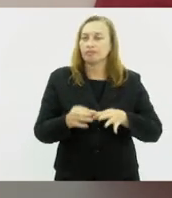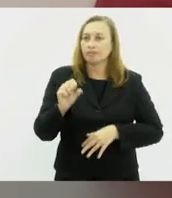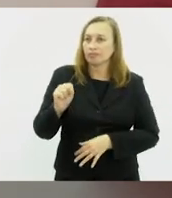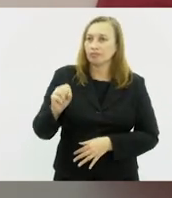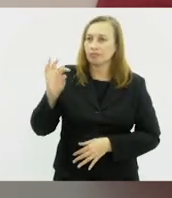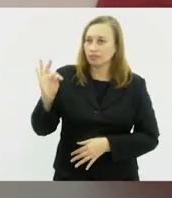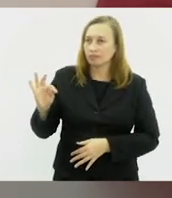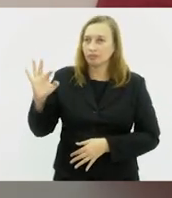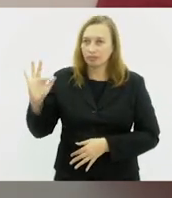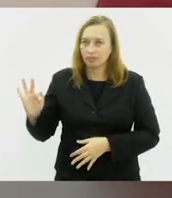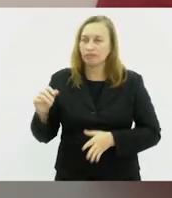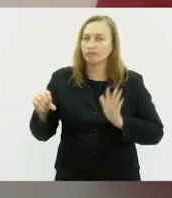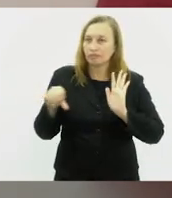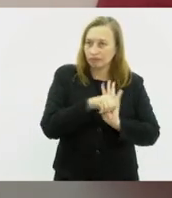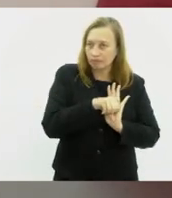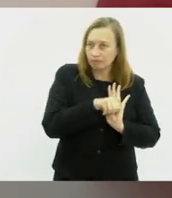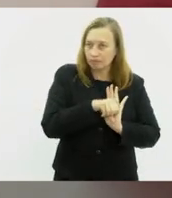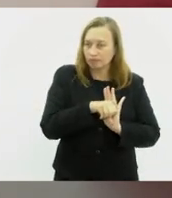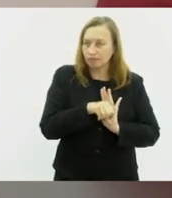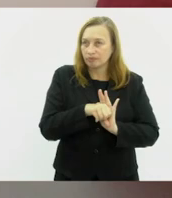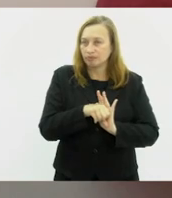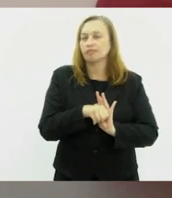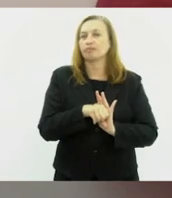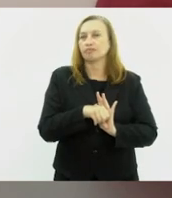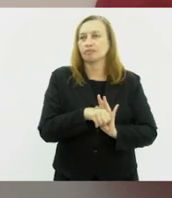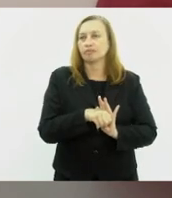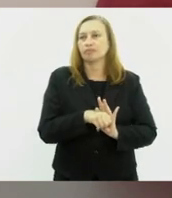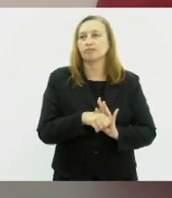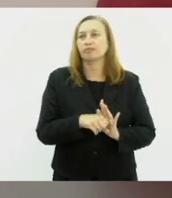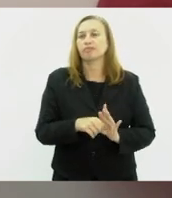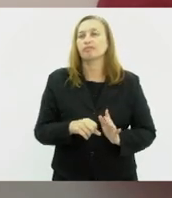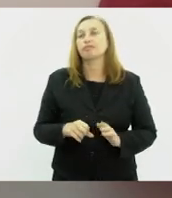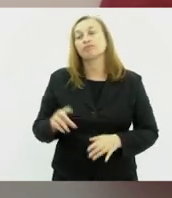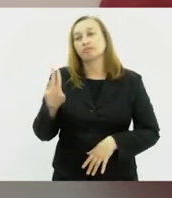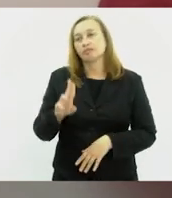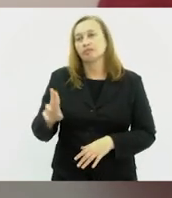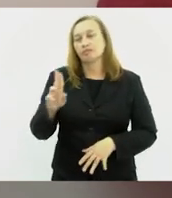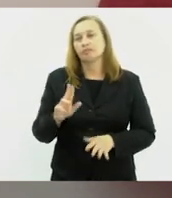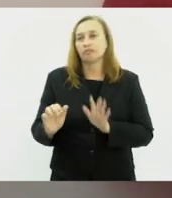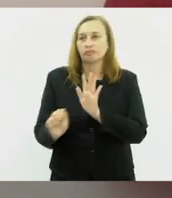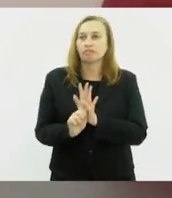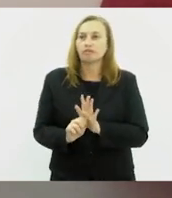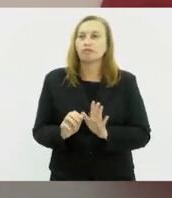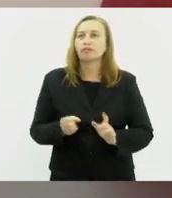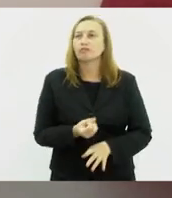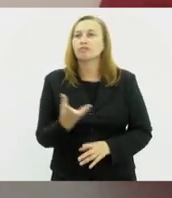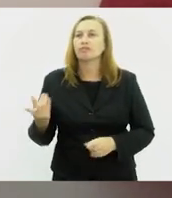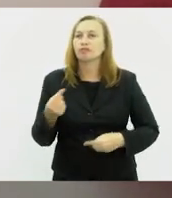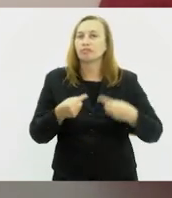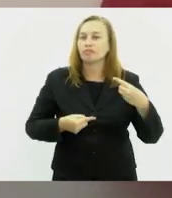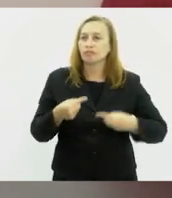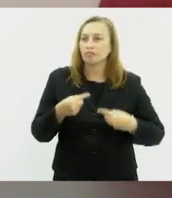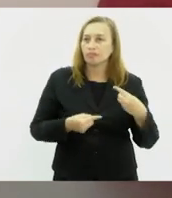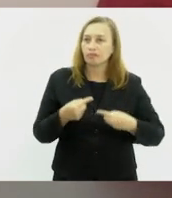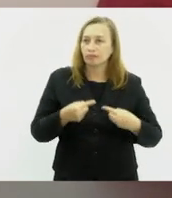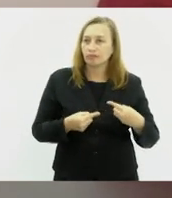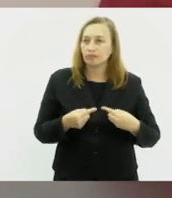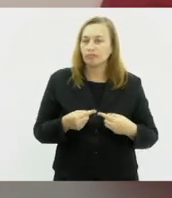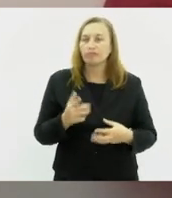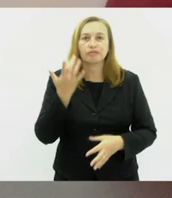sobre criminalização que Versa sobre a descriminalização do porte para uso de maconha eh o quanto esses debates são permeados por